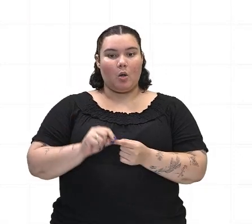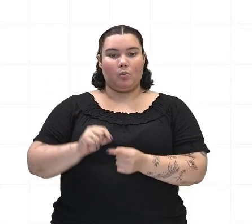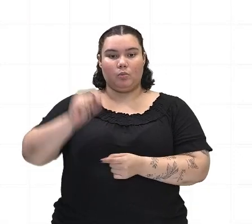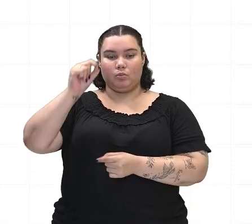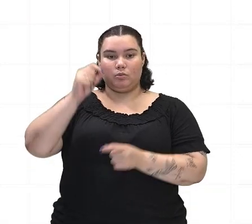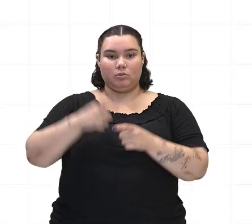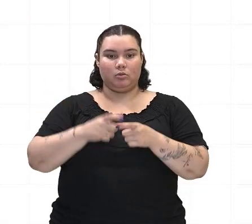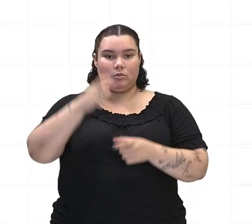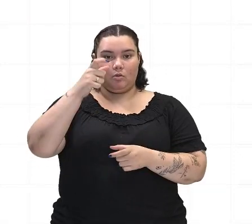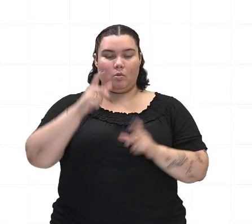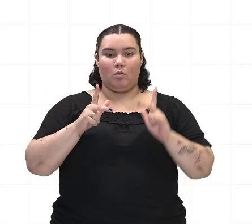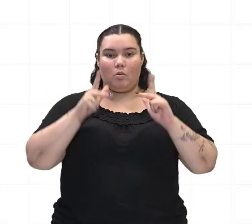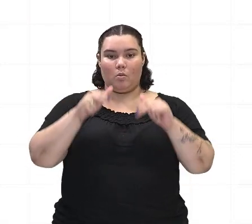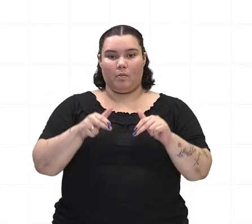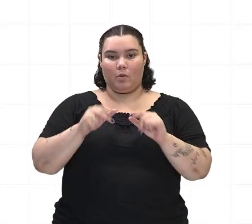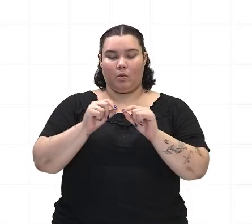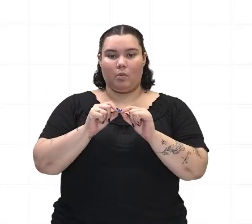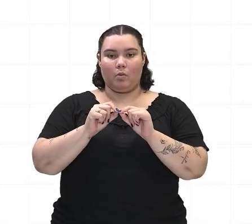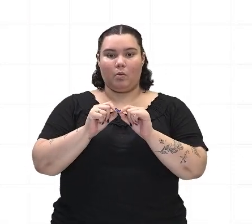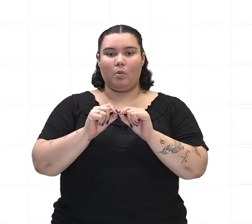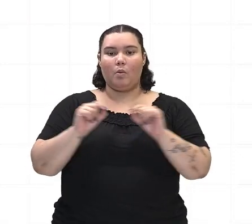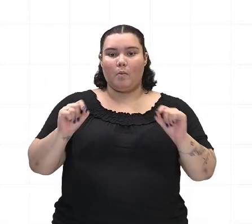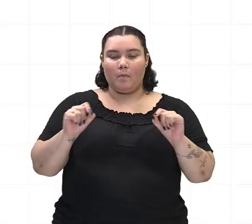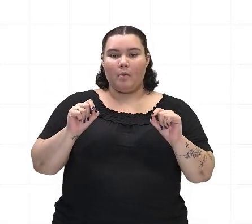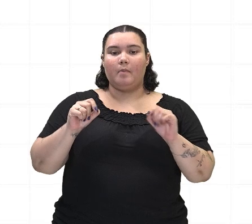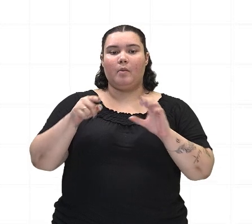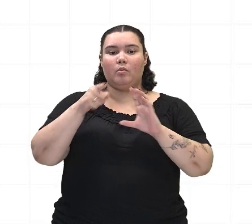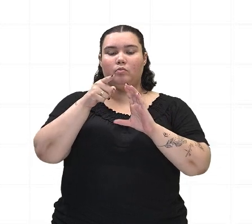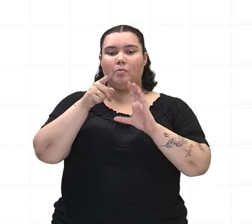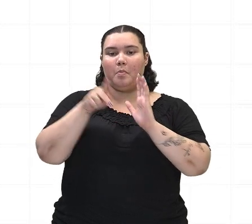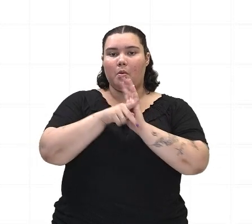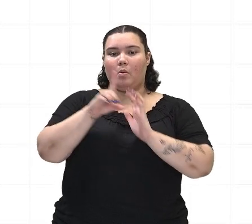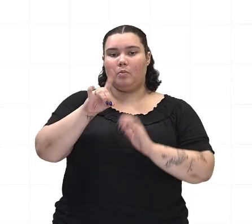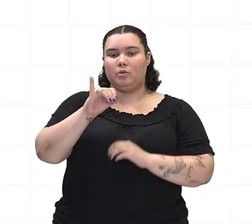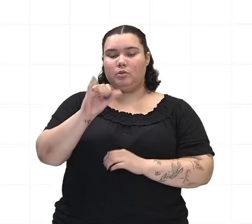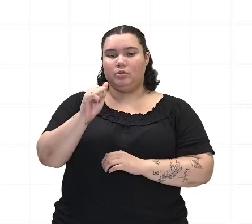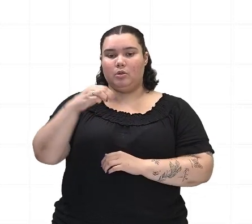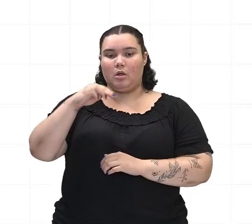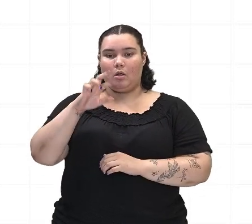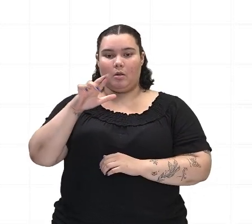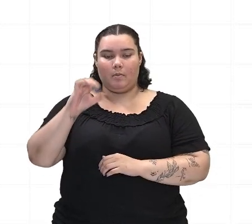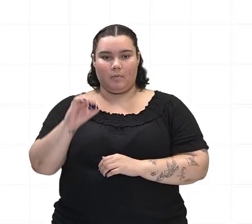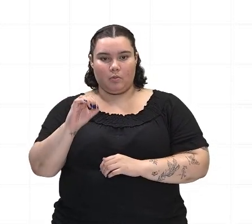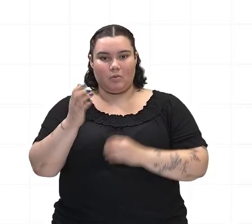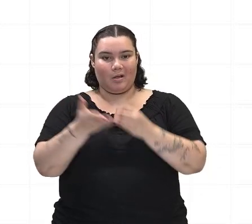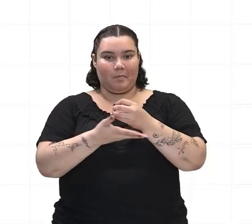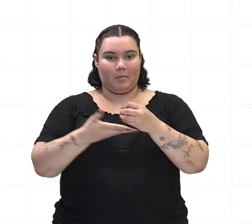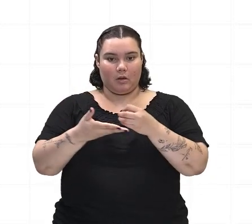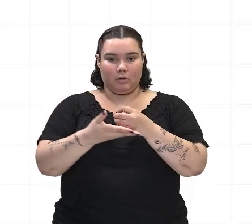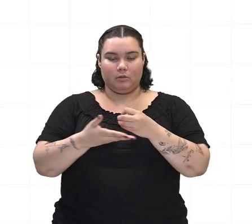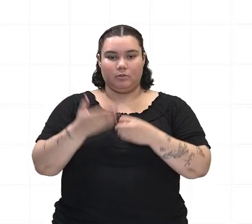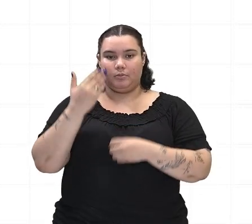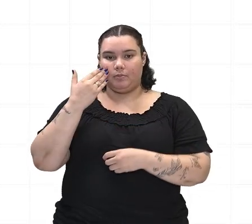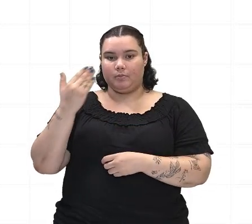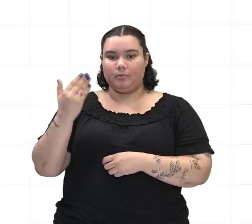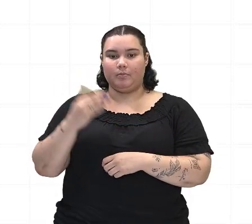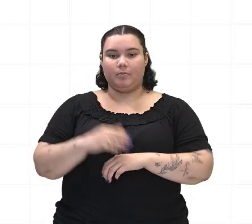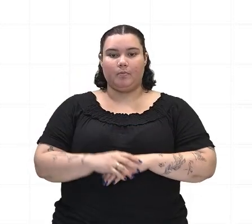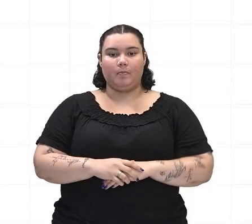cilindro tem medida igual à do comprimento do diâmetro da base correspondente. Observe a figura